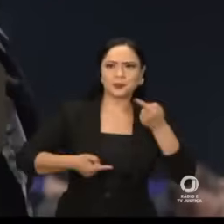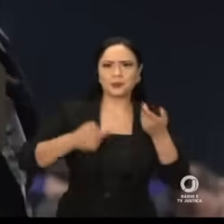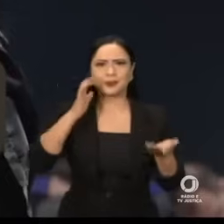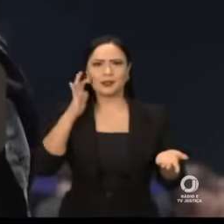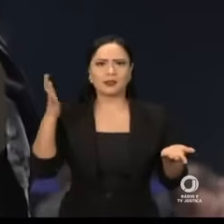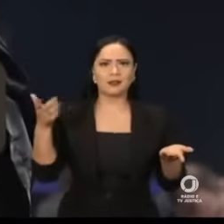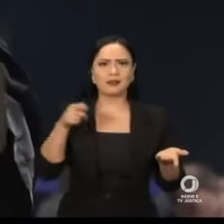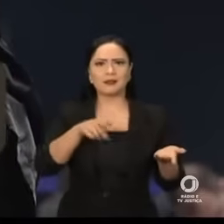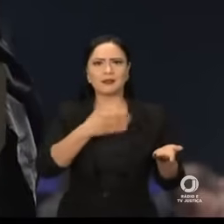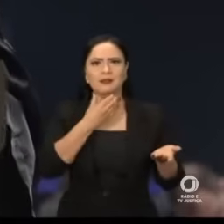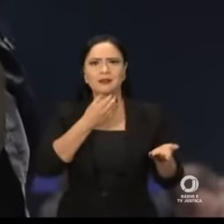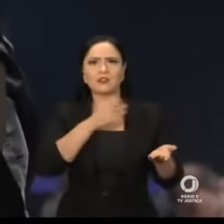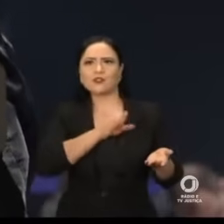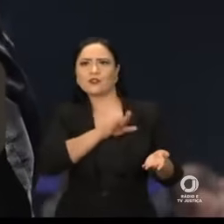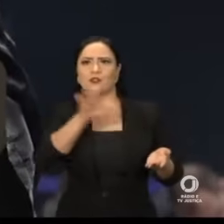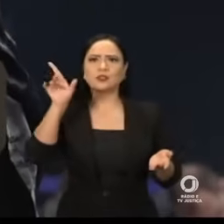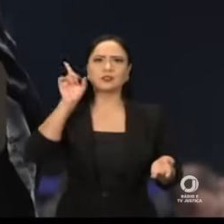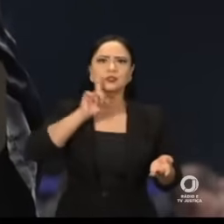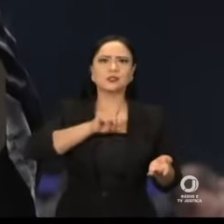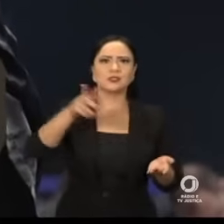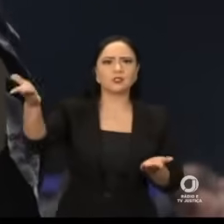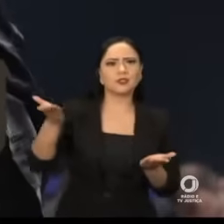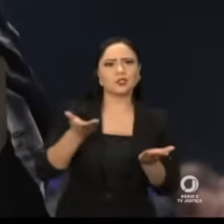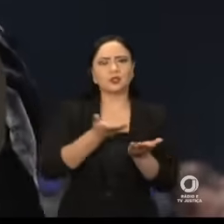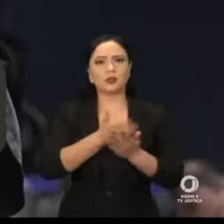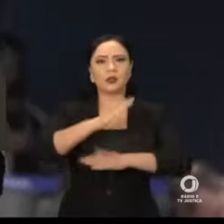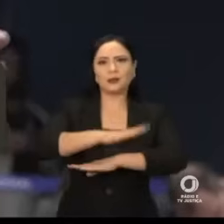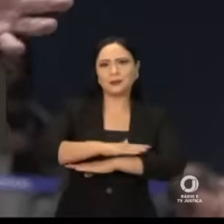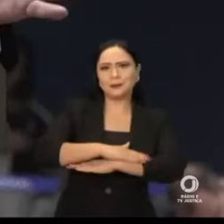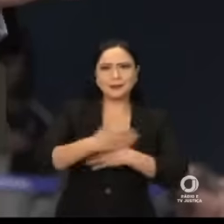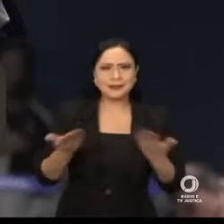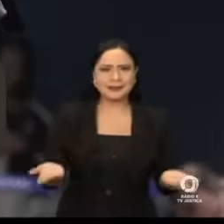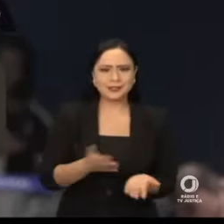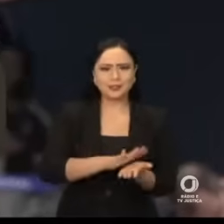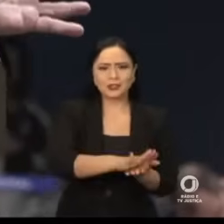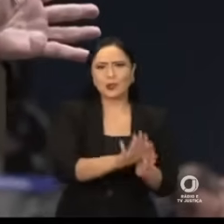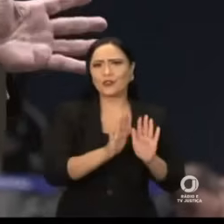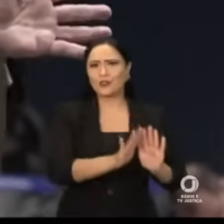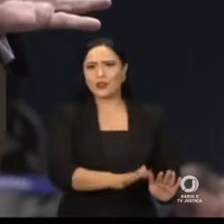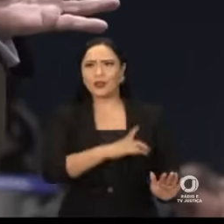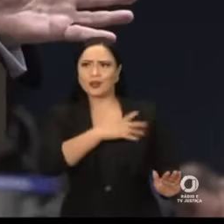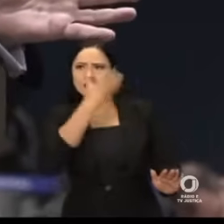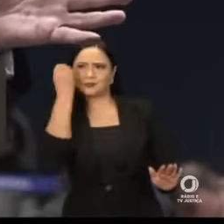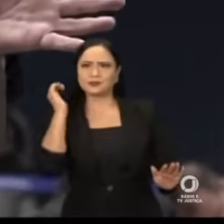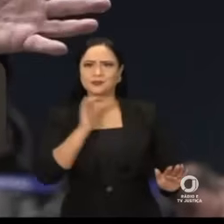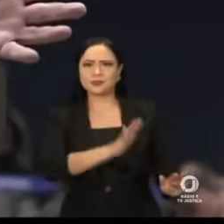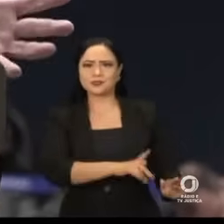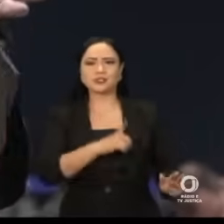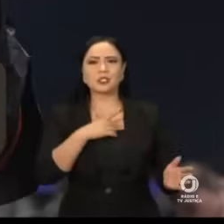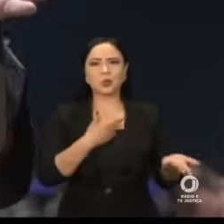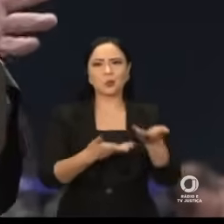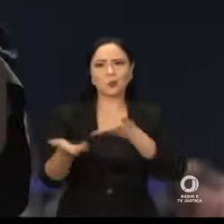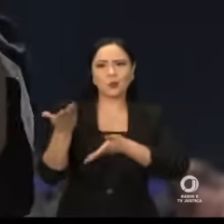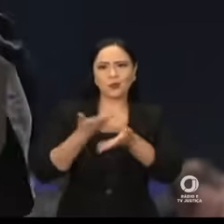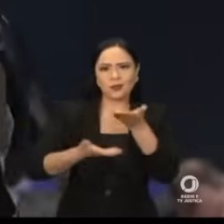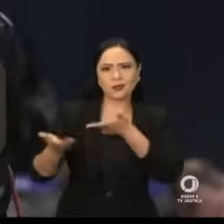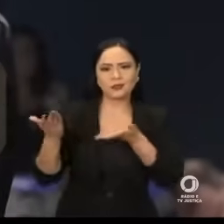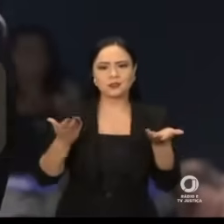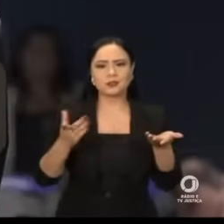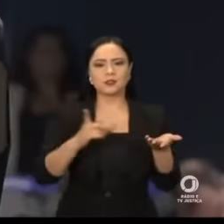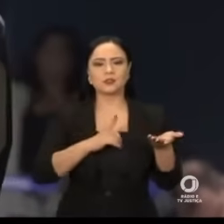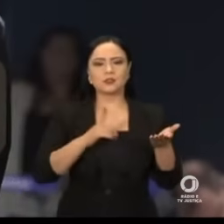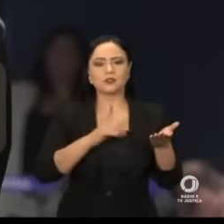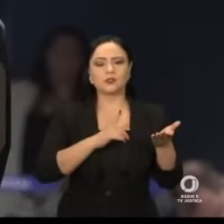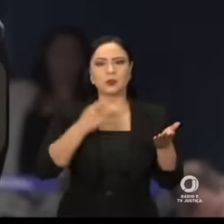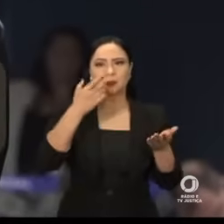ele foi para os Estados Unidos, voltou e deixou uma minuta na mesa. Ele, na verdade, tem uma conversa entre cliente e advogado que foi mandado para